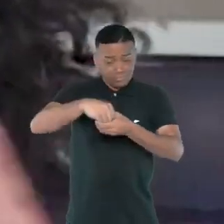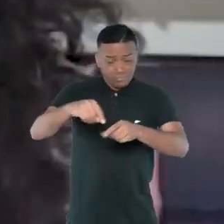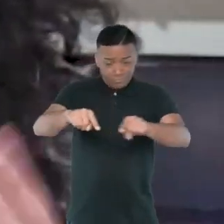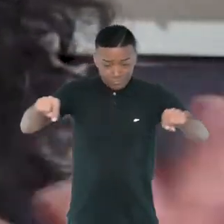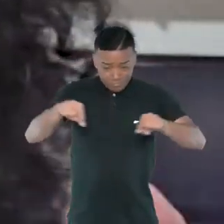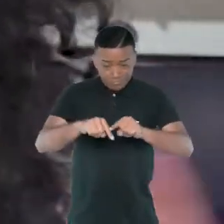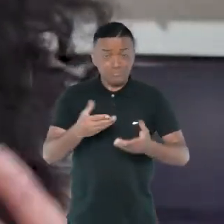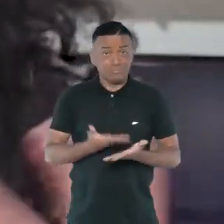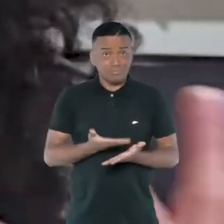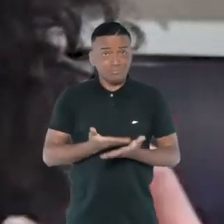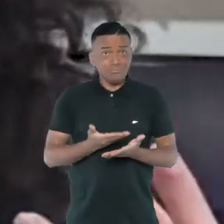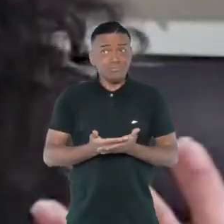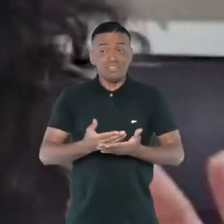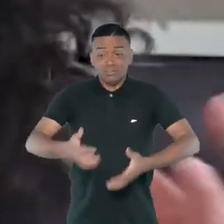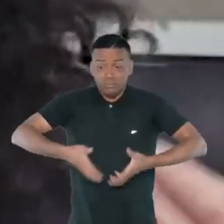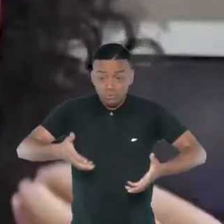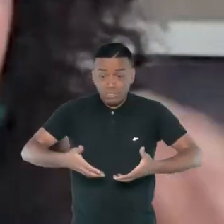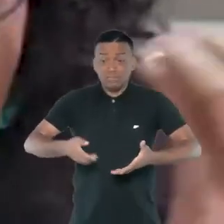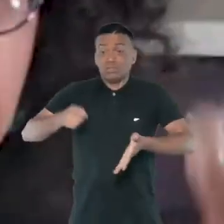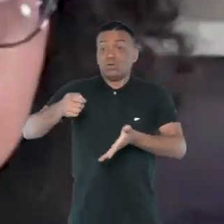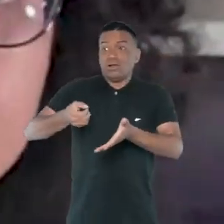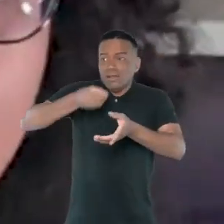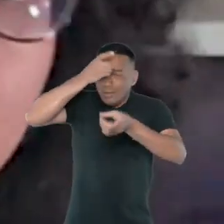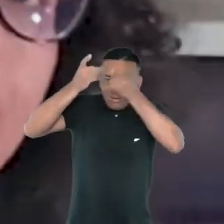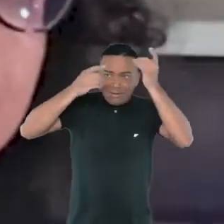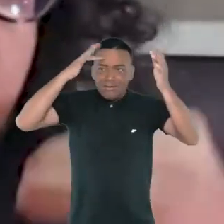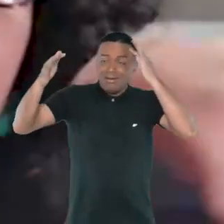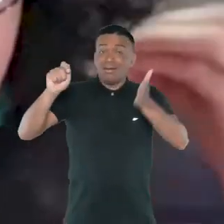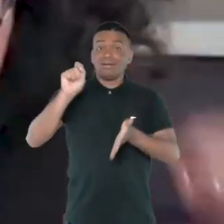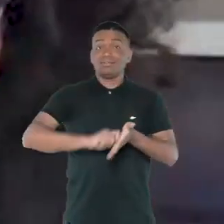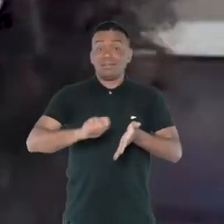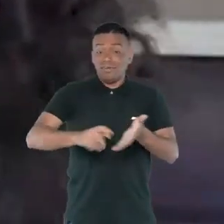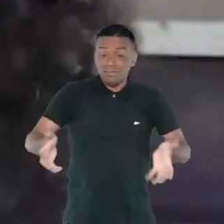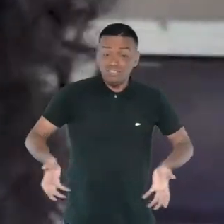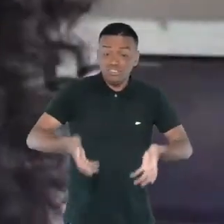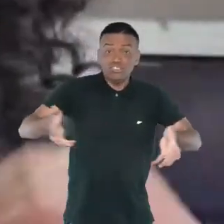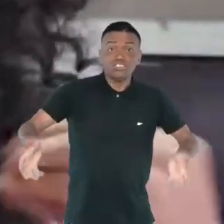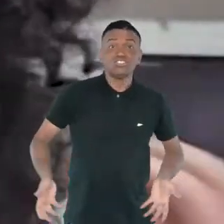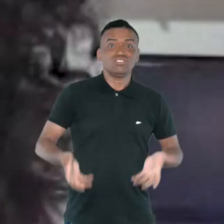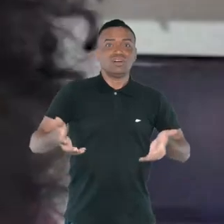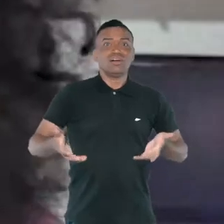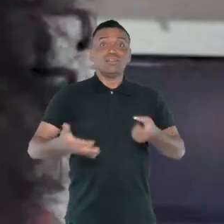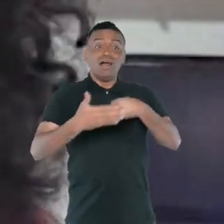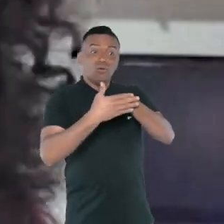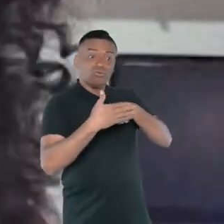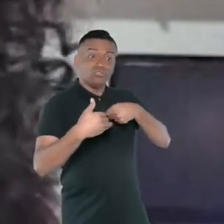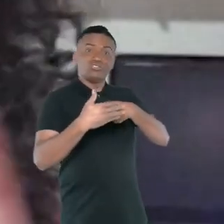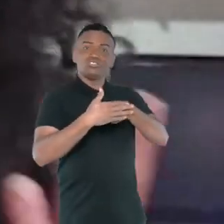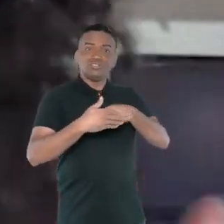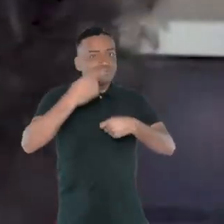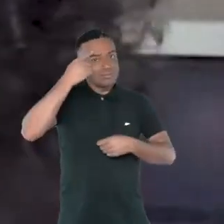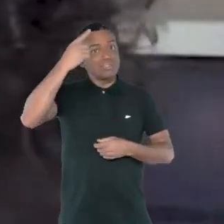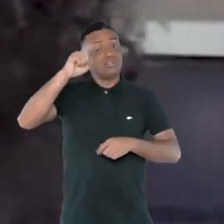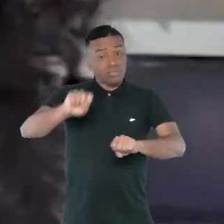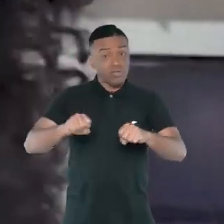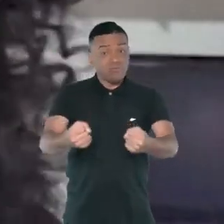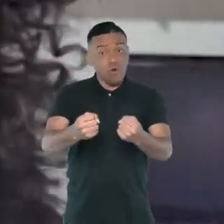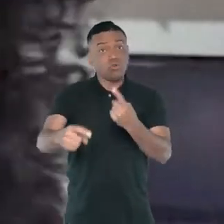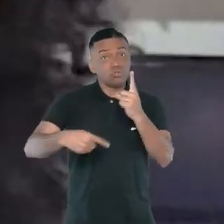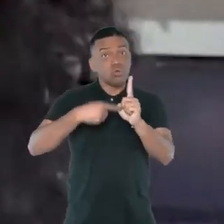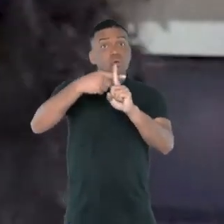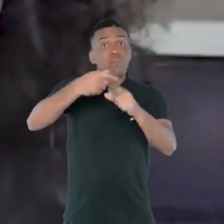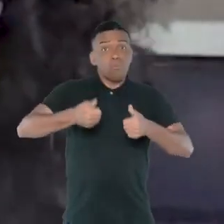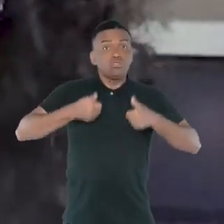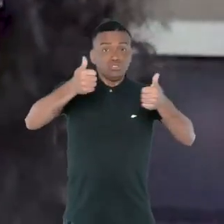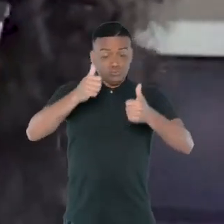Então, é muito bacana ver que dentro da sala de aula eu era estimulada a criar, estimulada a escrever redações, eu era incentivada, eu